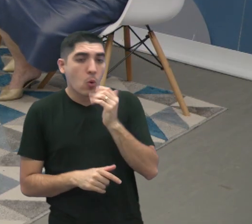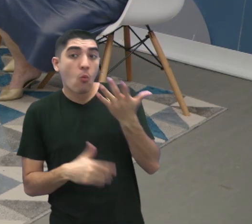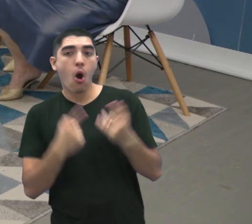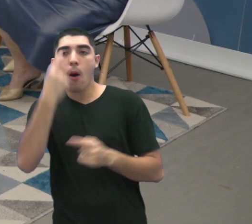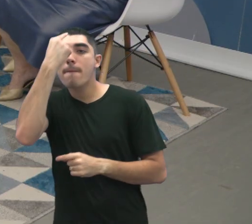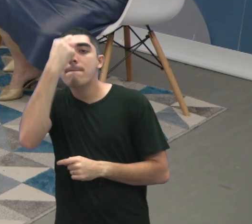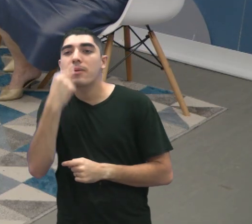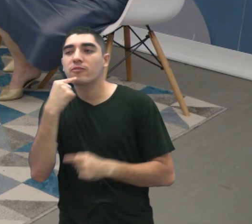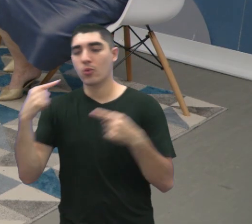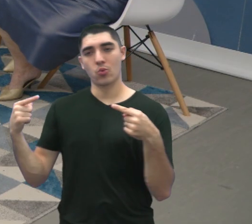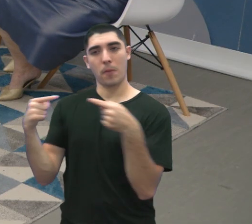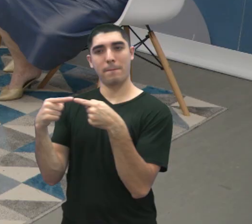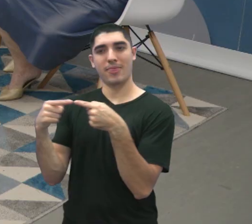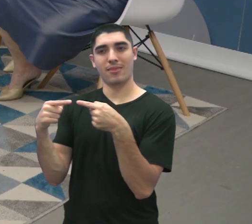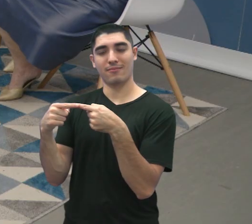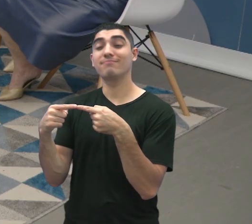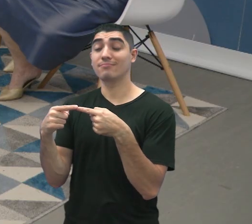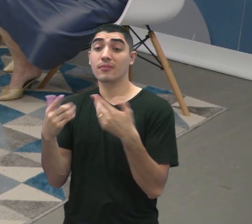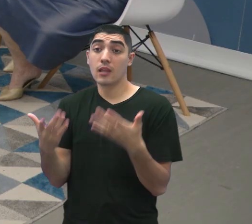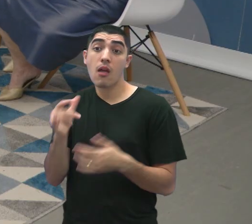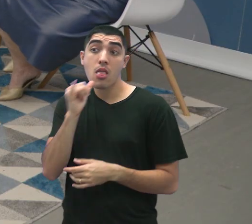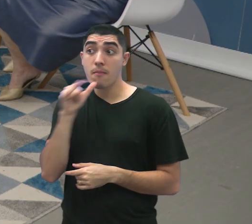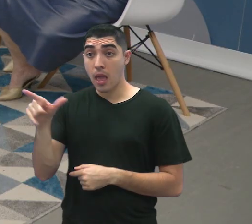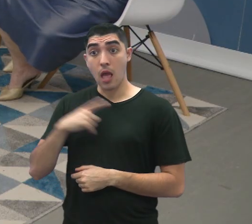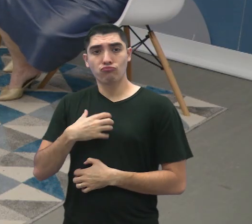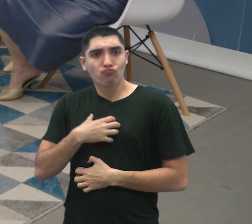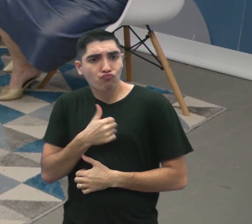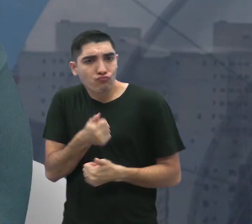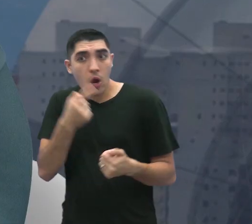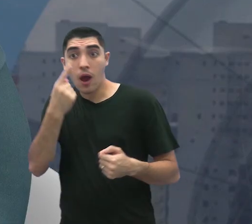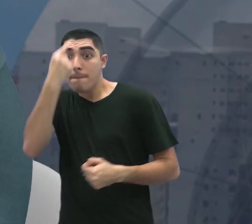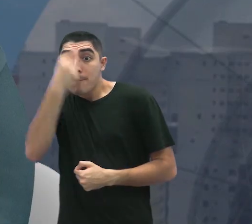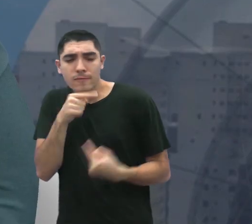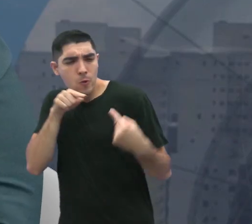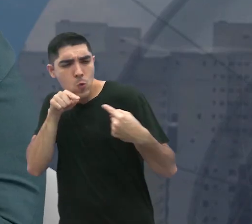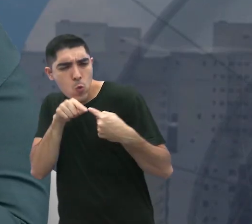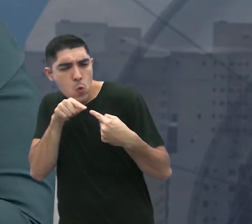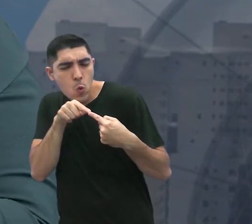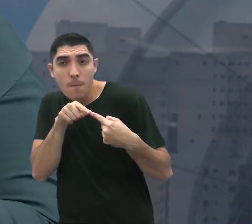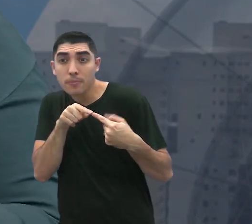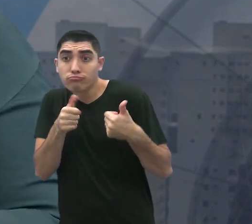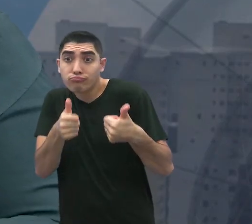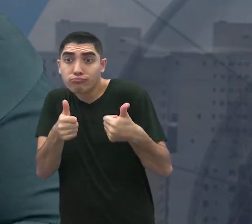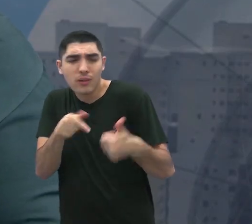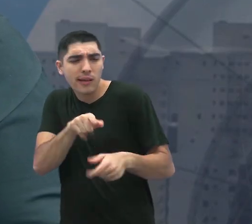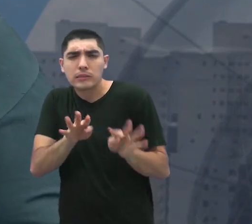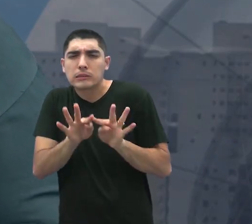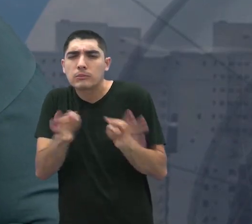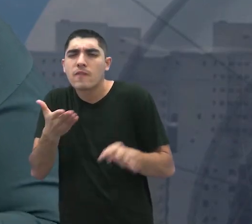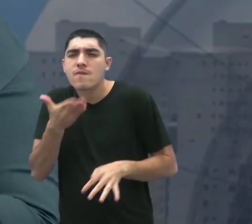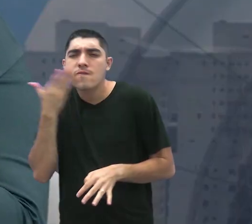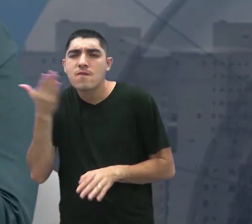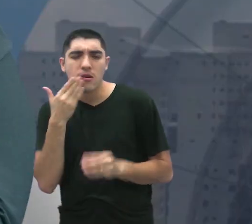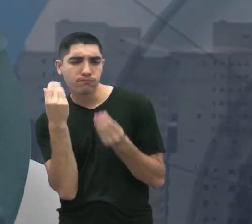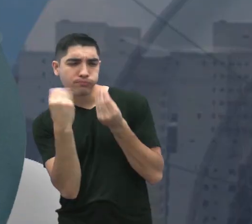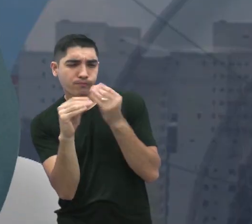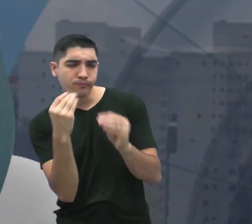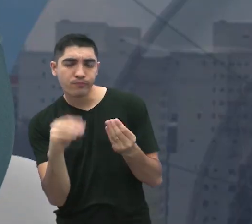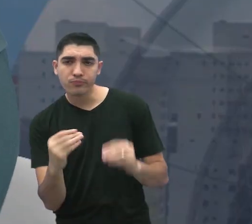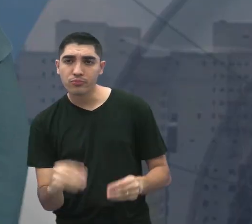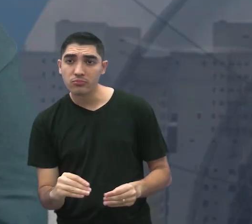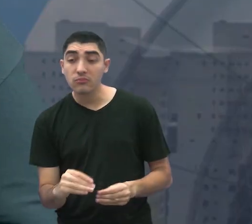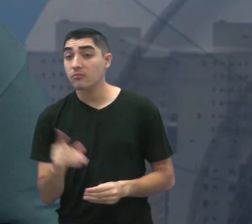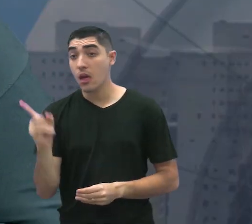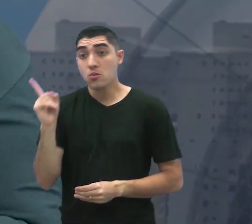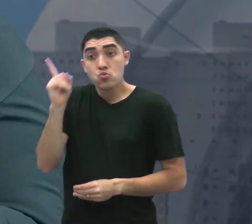perfil. E aí, Rafa, quando ela encontra aquela que ela gosta de usar, que é simples de manusear e que ela